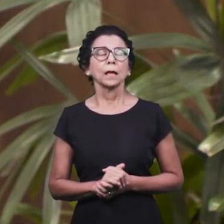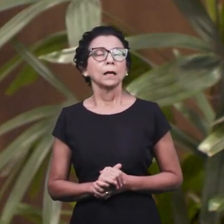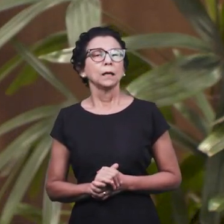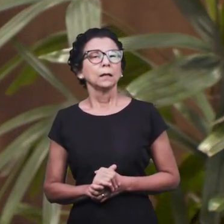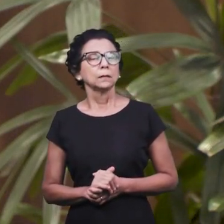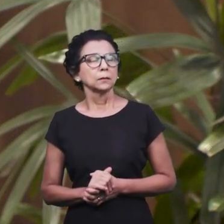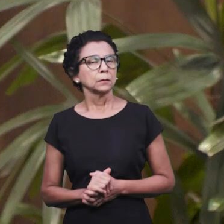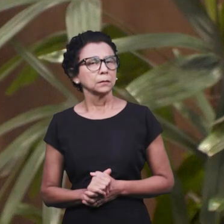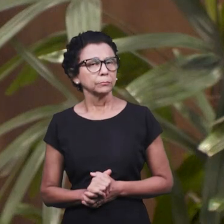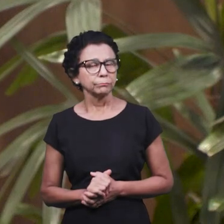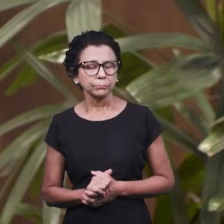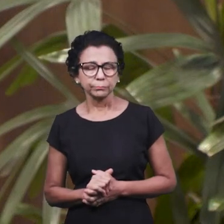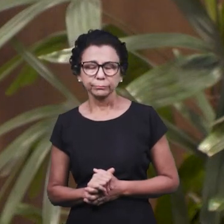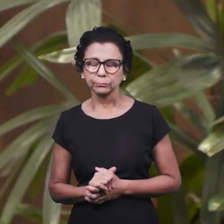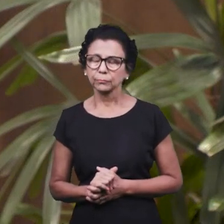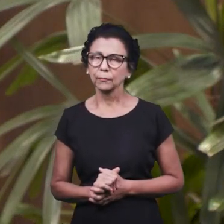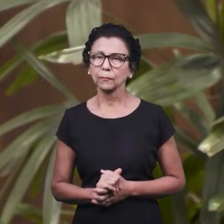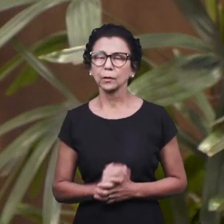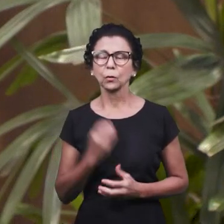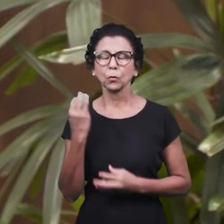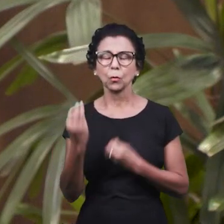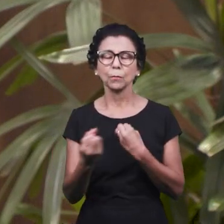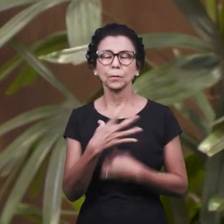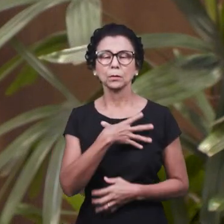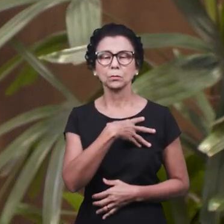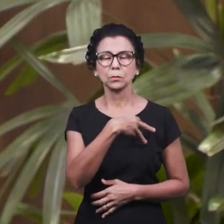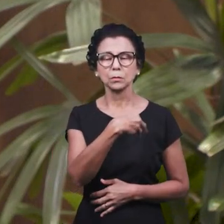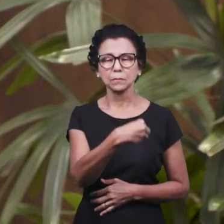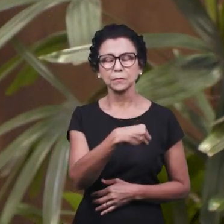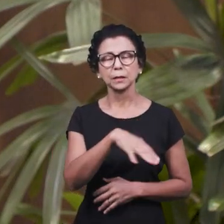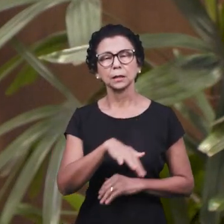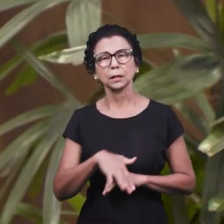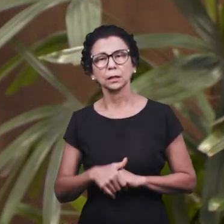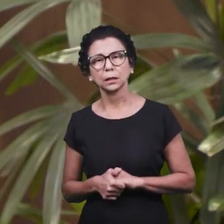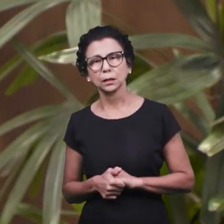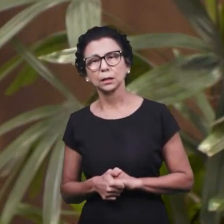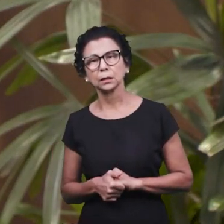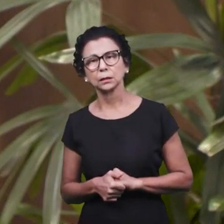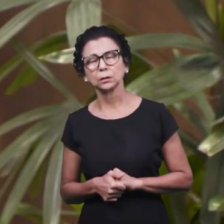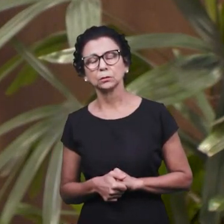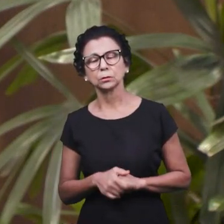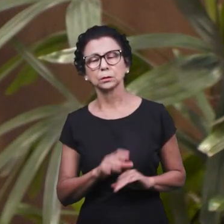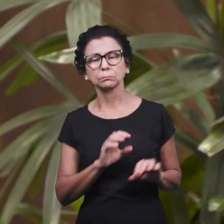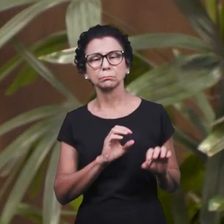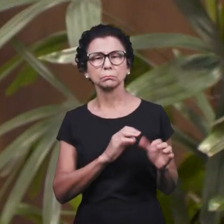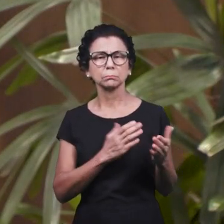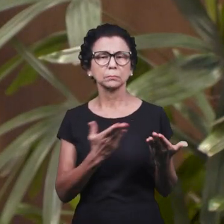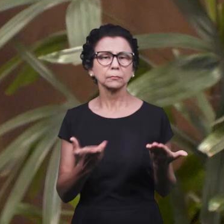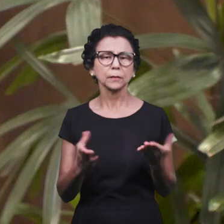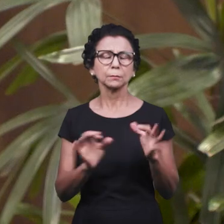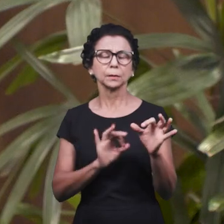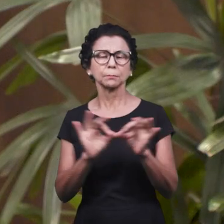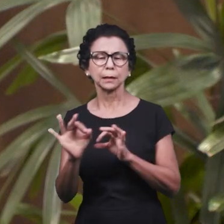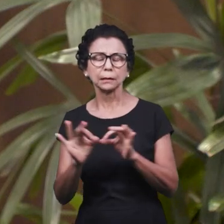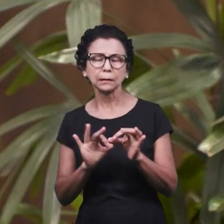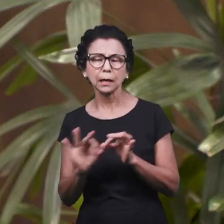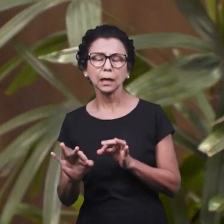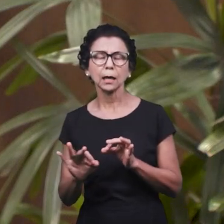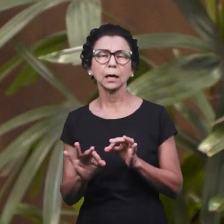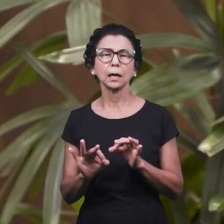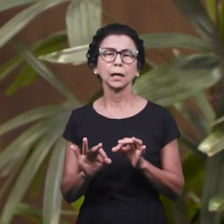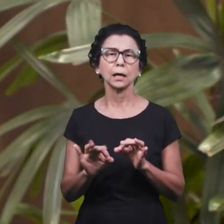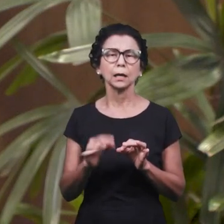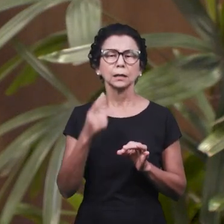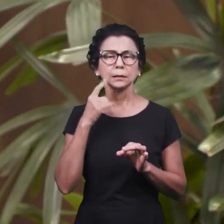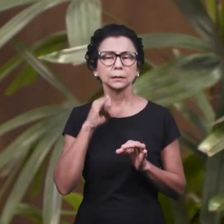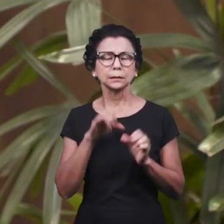ao longo da vida, como prepará-los, como certificar que eles estão seguros. Conta para nós um pouquinho como foi essa